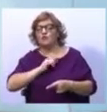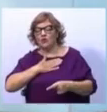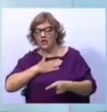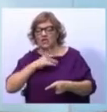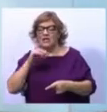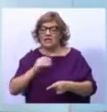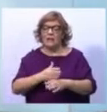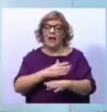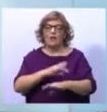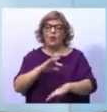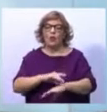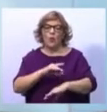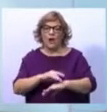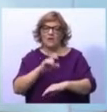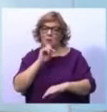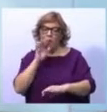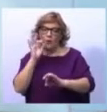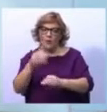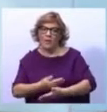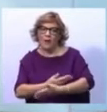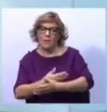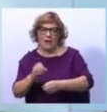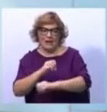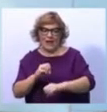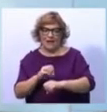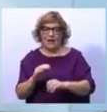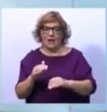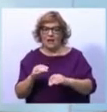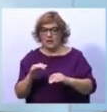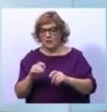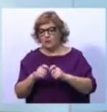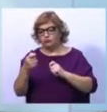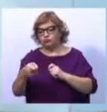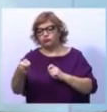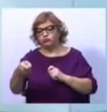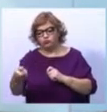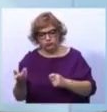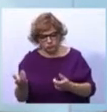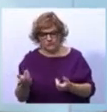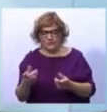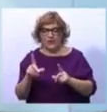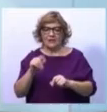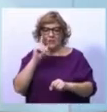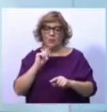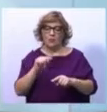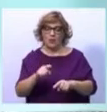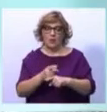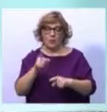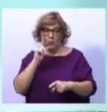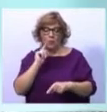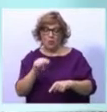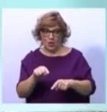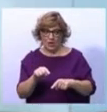termos de prevenção de doenças para o bebê a médio e a longo prazo, e também para a mulher, porque para a